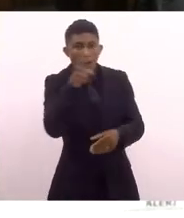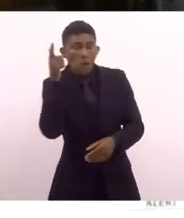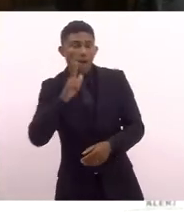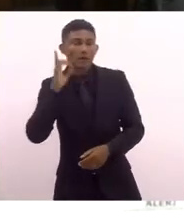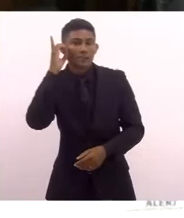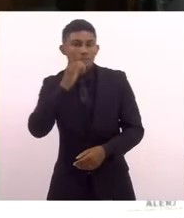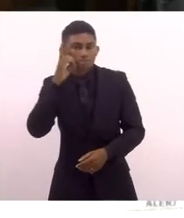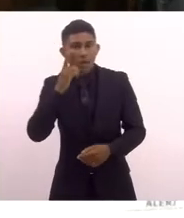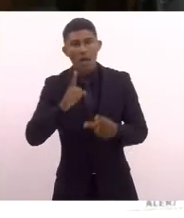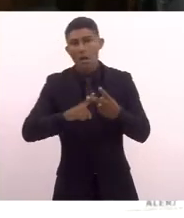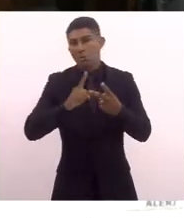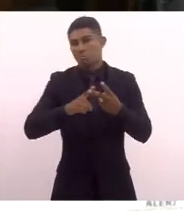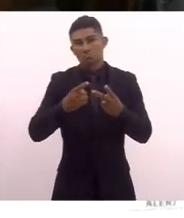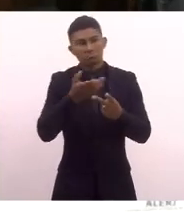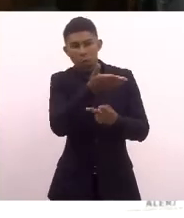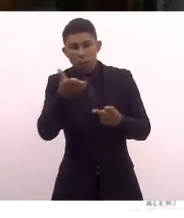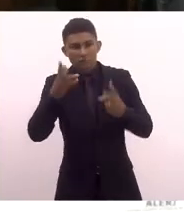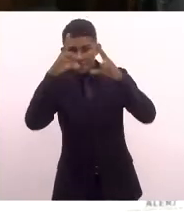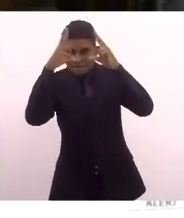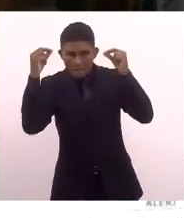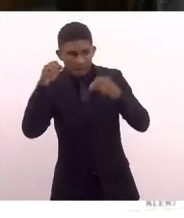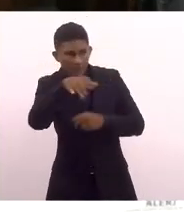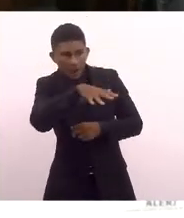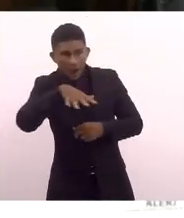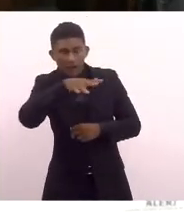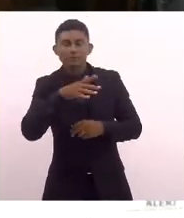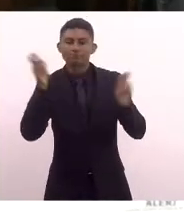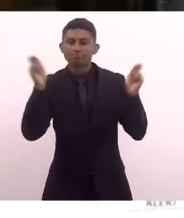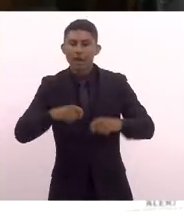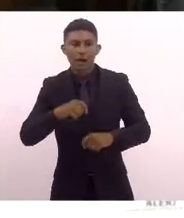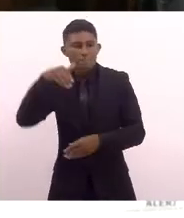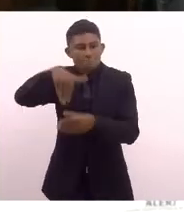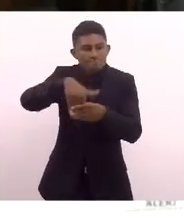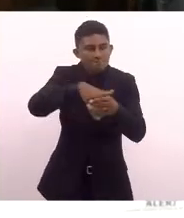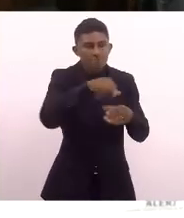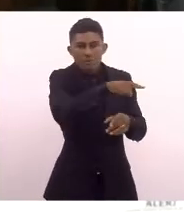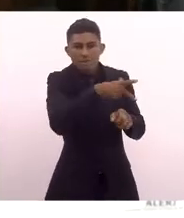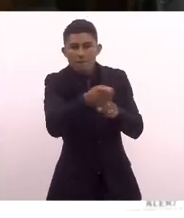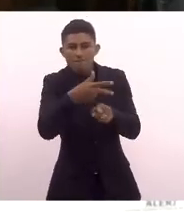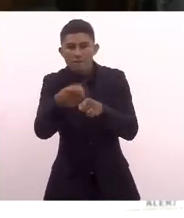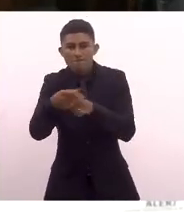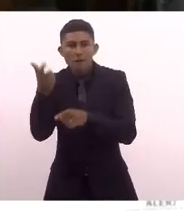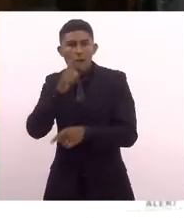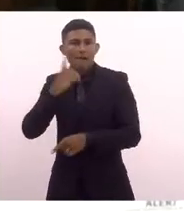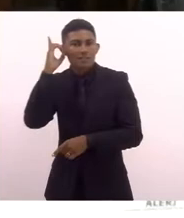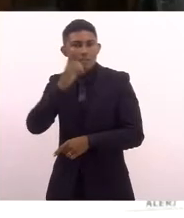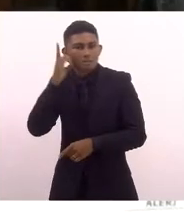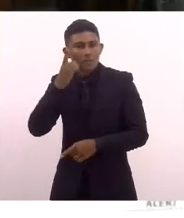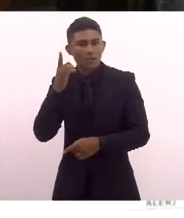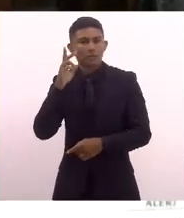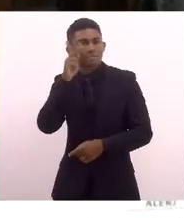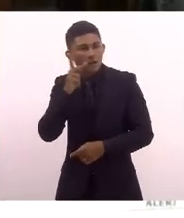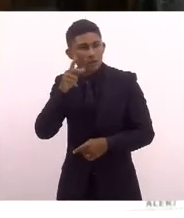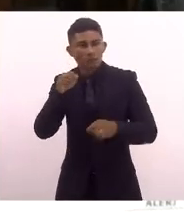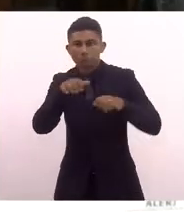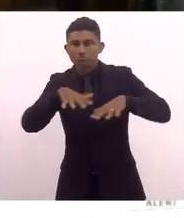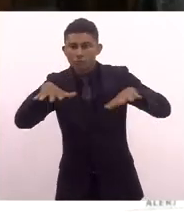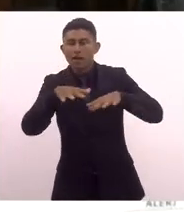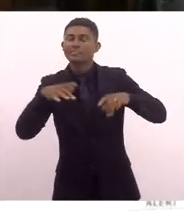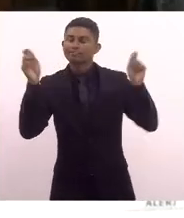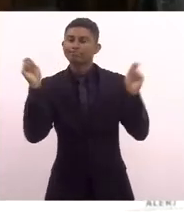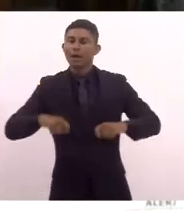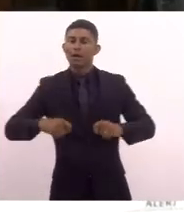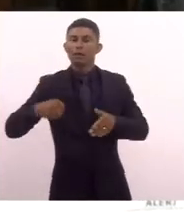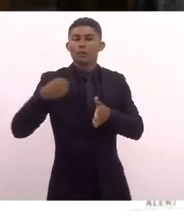enfermagem, auxiliares e técnicos, e garantir que a voz da enfermagem e que as nossas lutas possam se manter